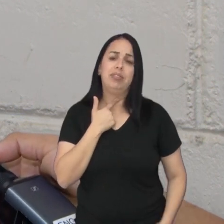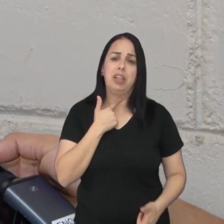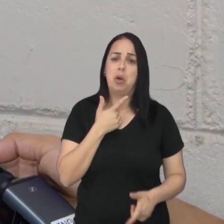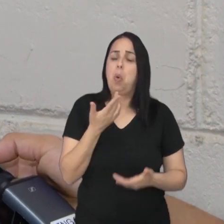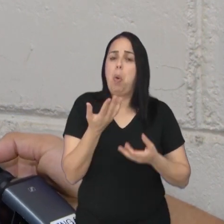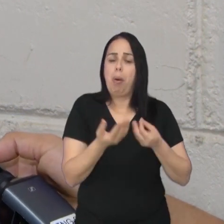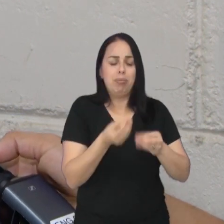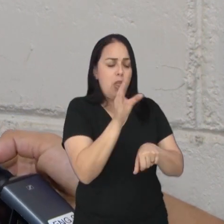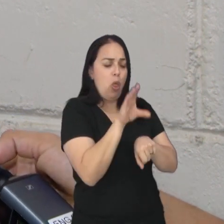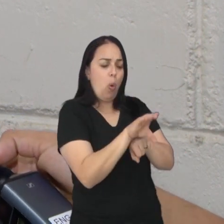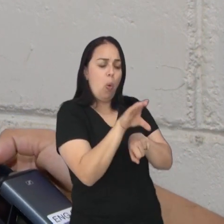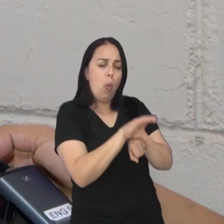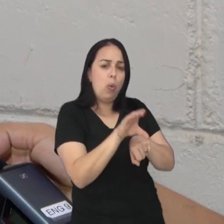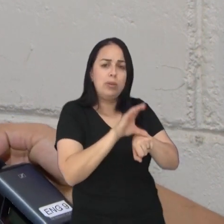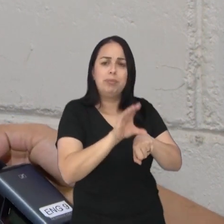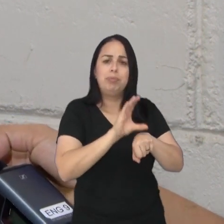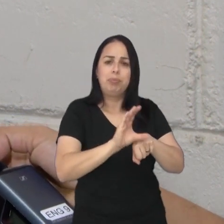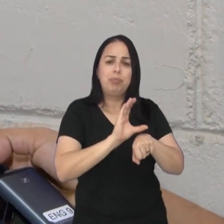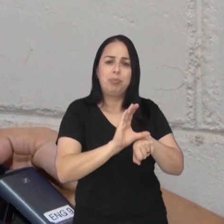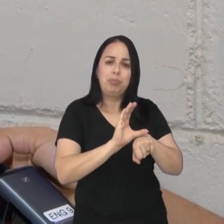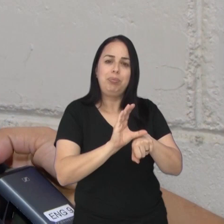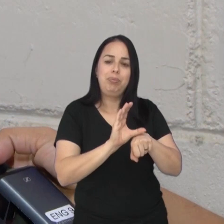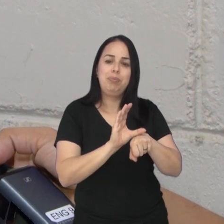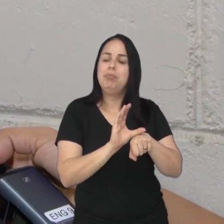E através de cursos,